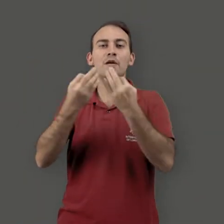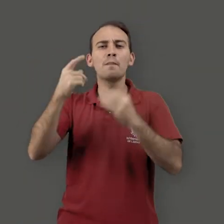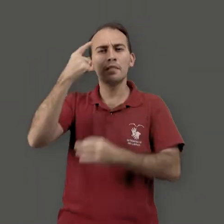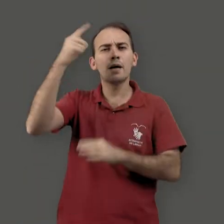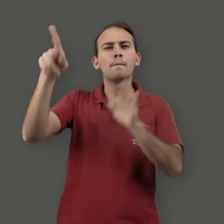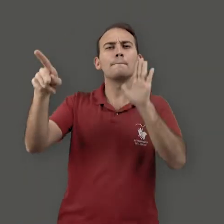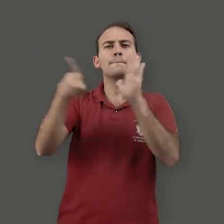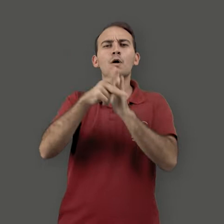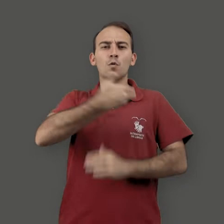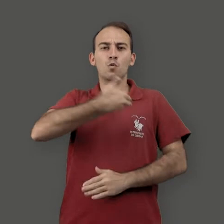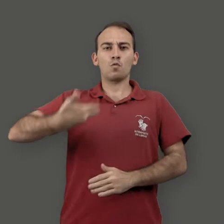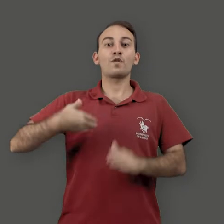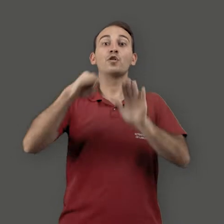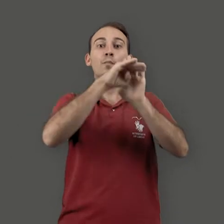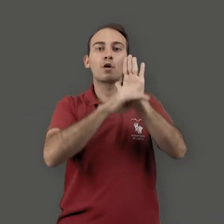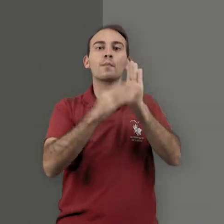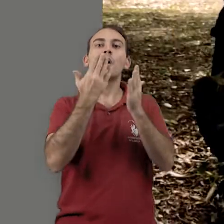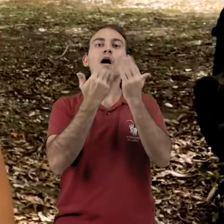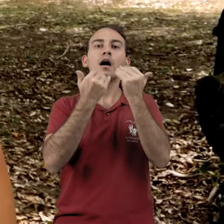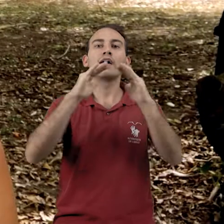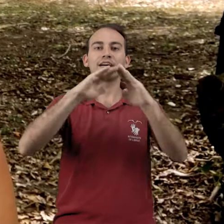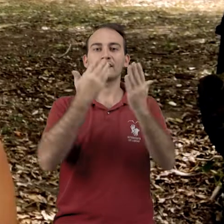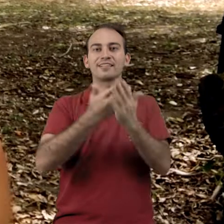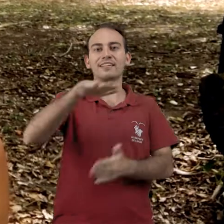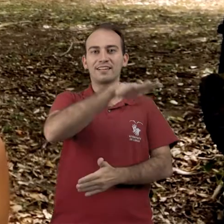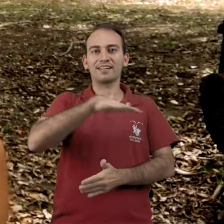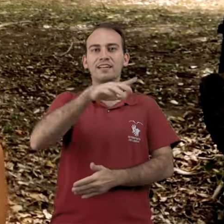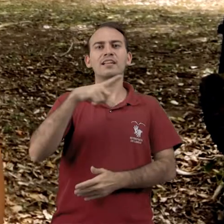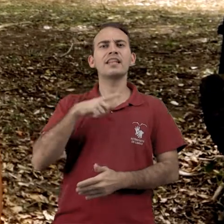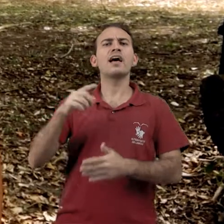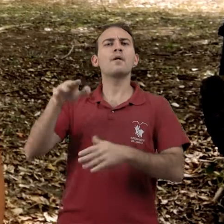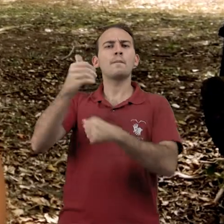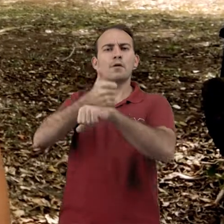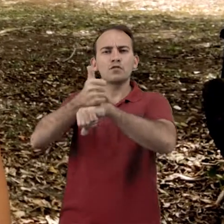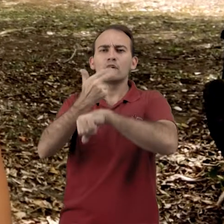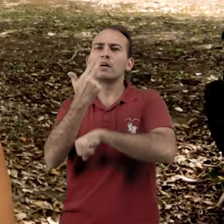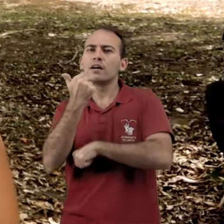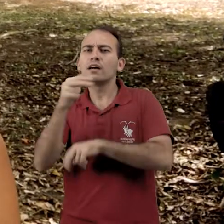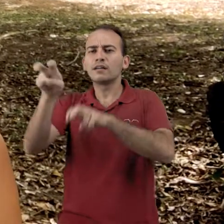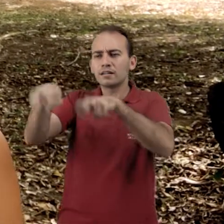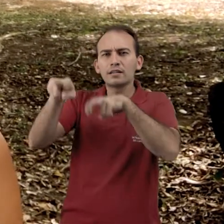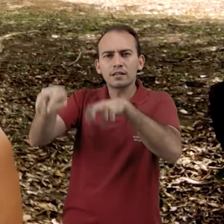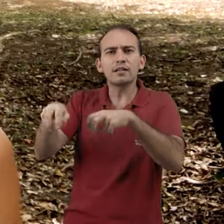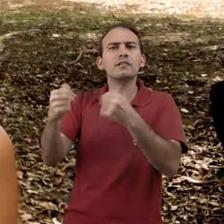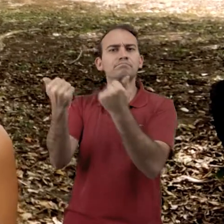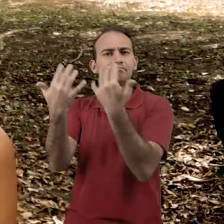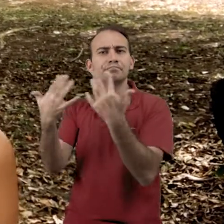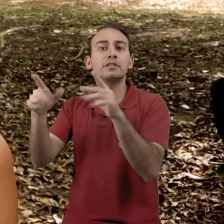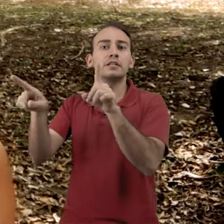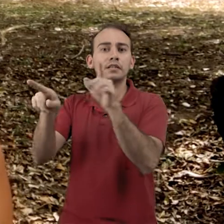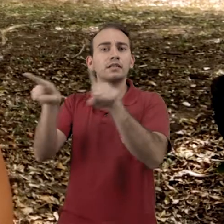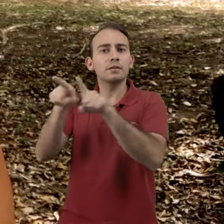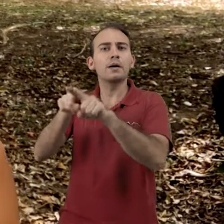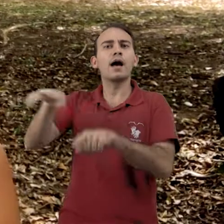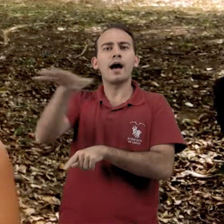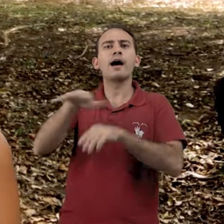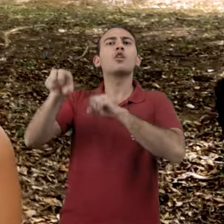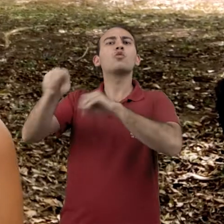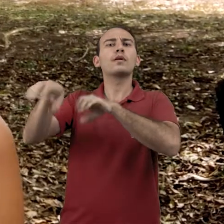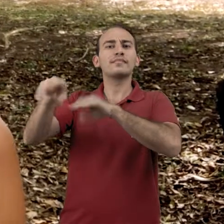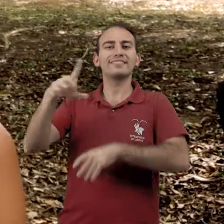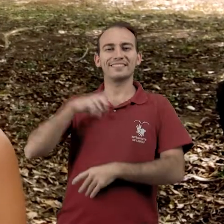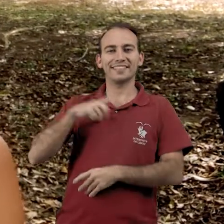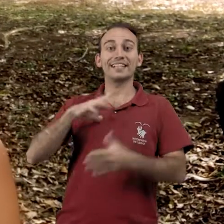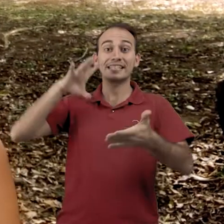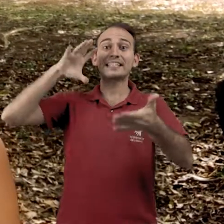Programa Nacional de Alimentação Escolar. O evento é destinado a nutricionistas, pequenos agricultores e profissionais da educação. As